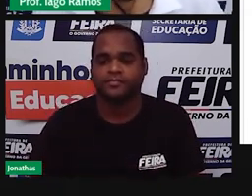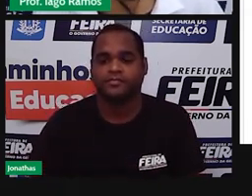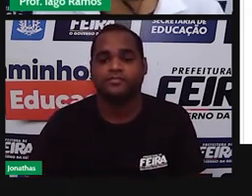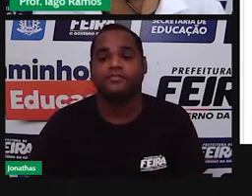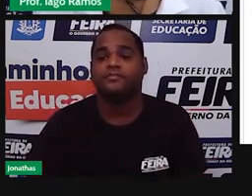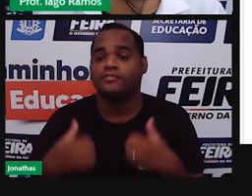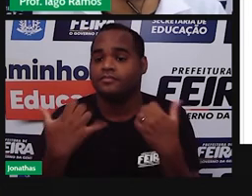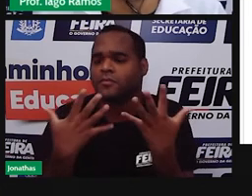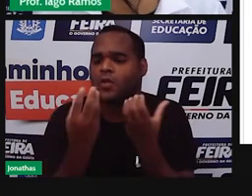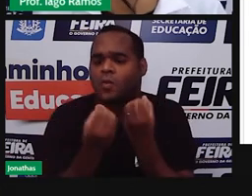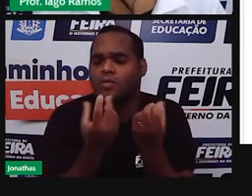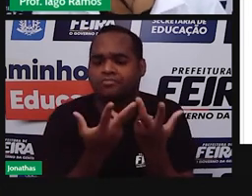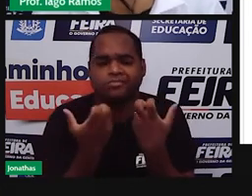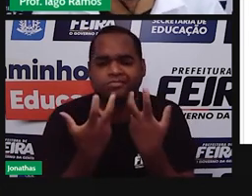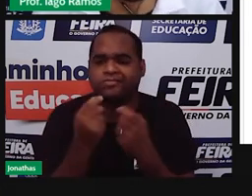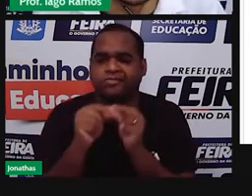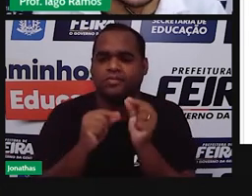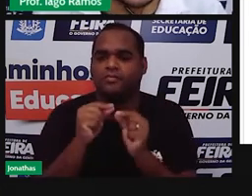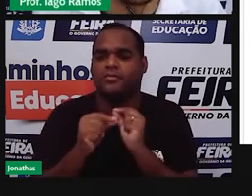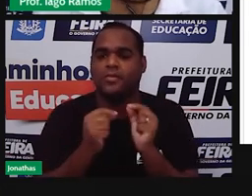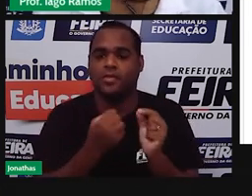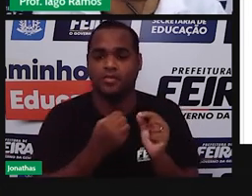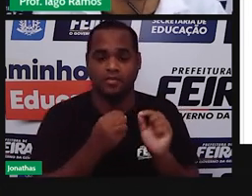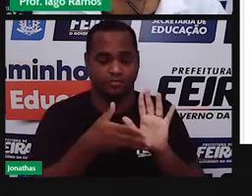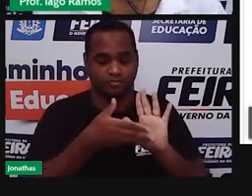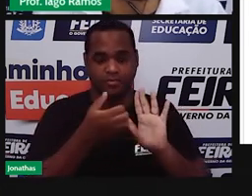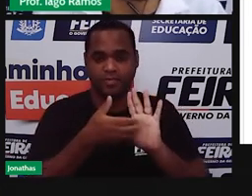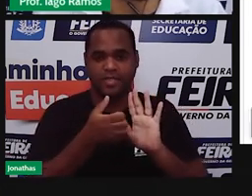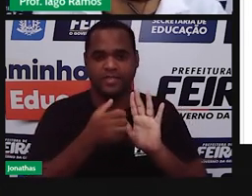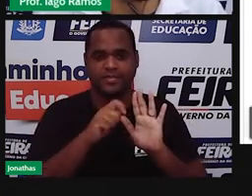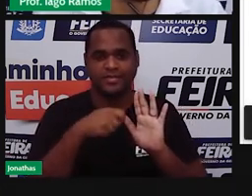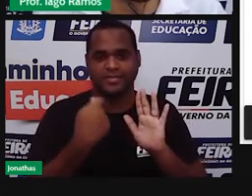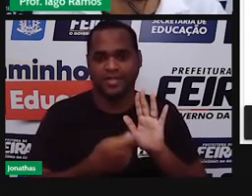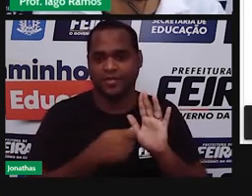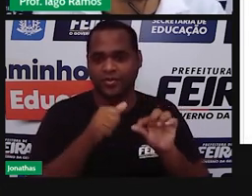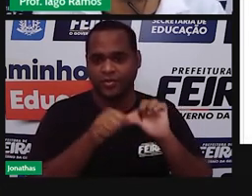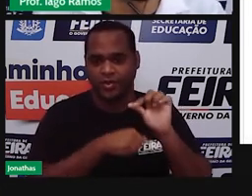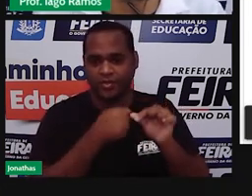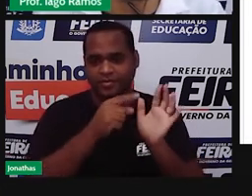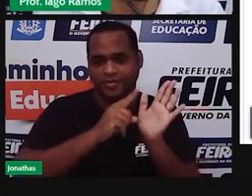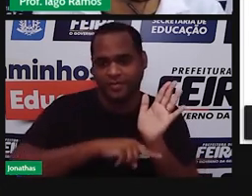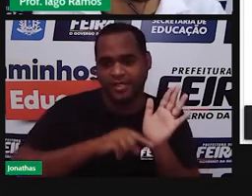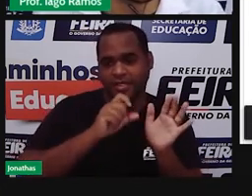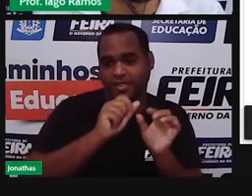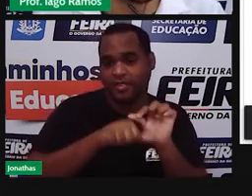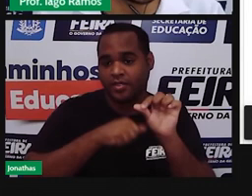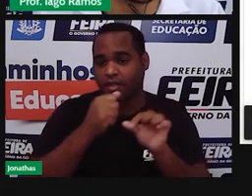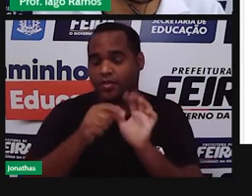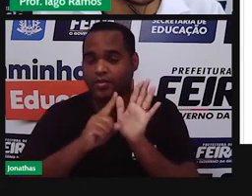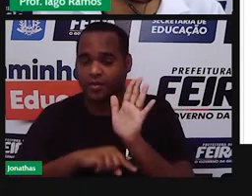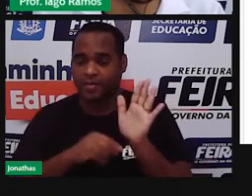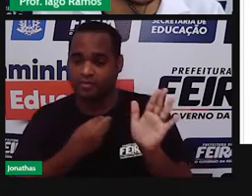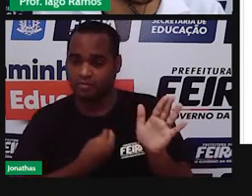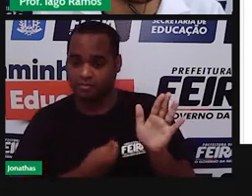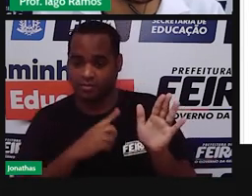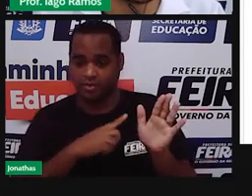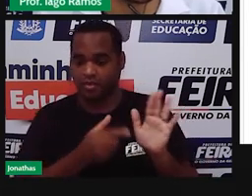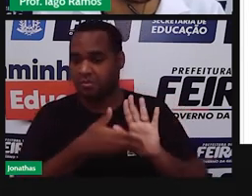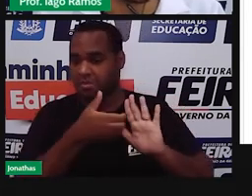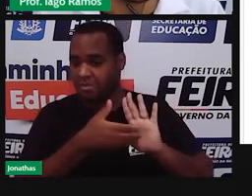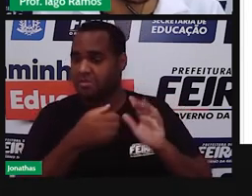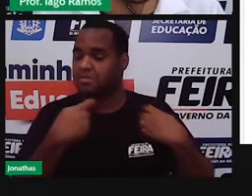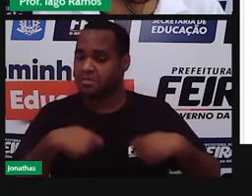Como é que a gente descobre? Tira o sinal. Vai no sinal de negativo, vai no número negativo, tira o sinal. Se